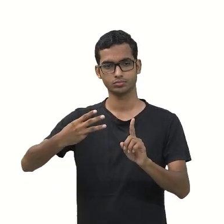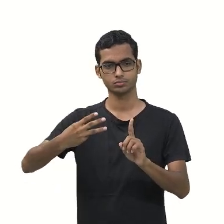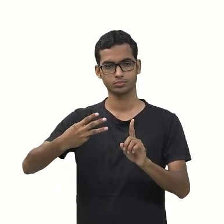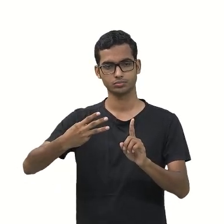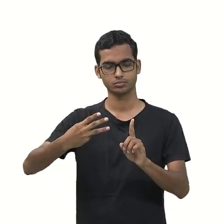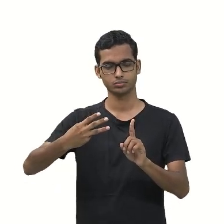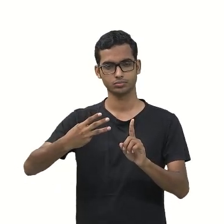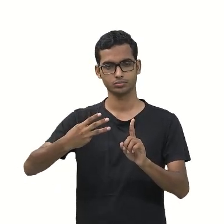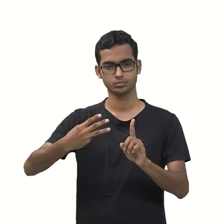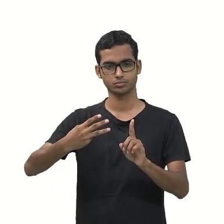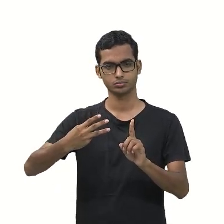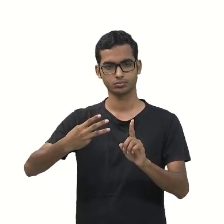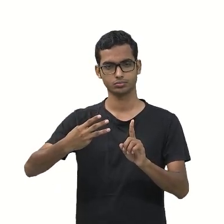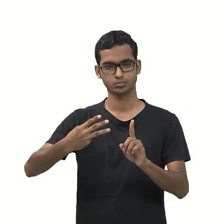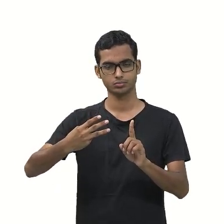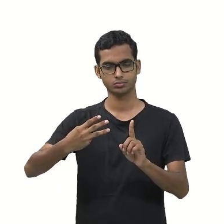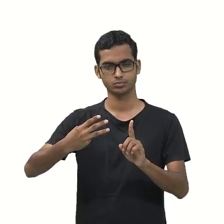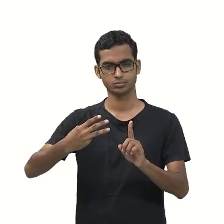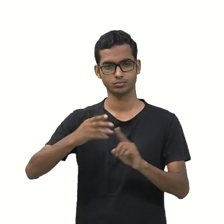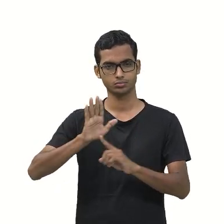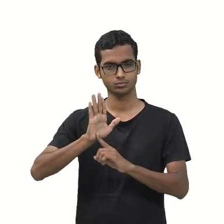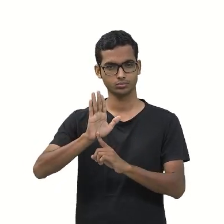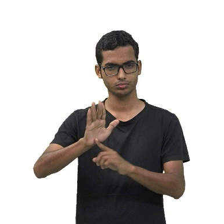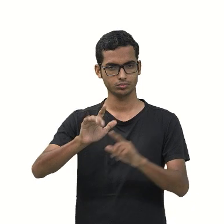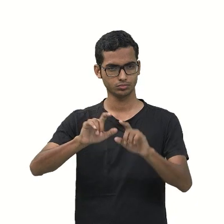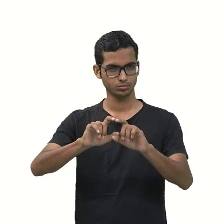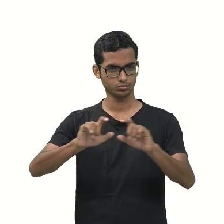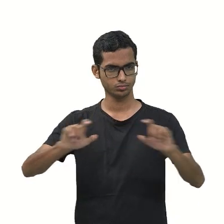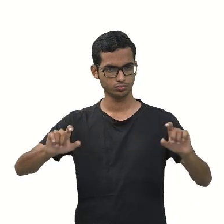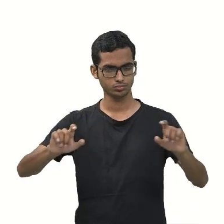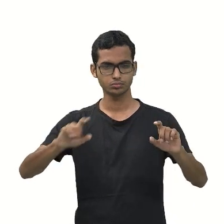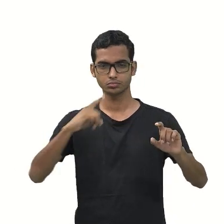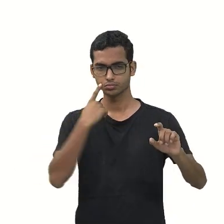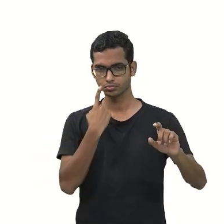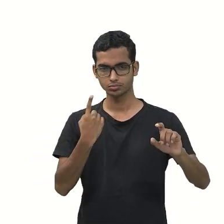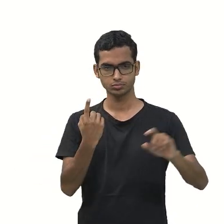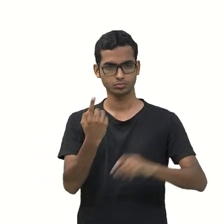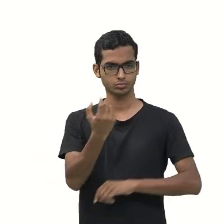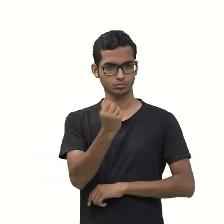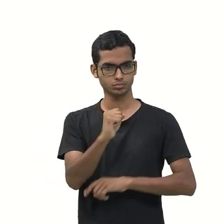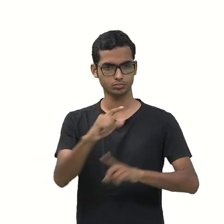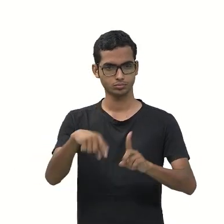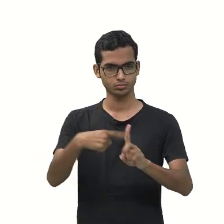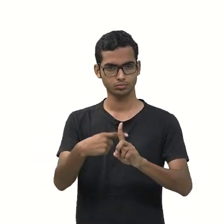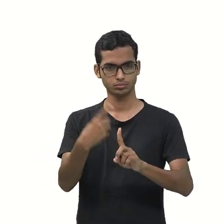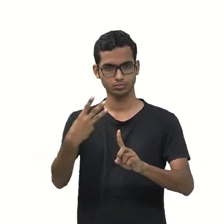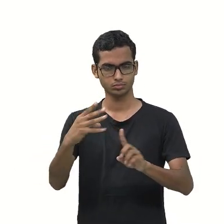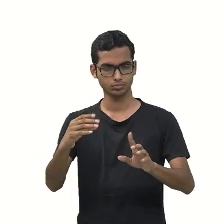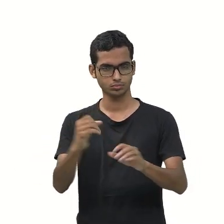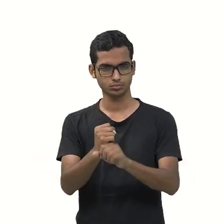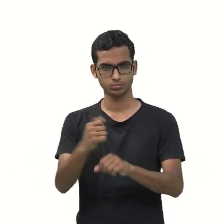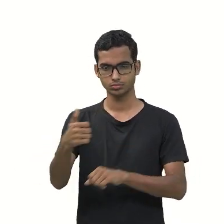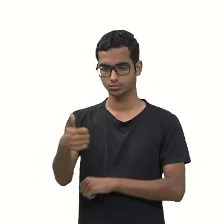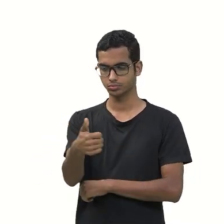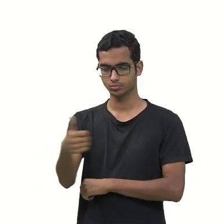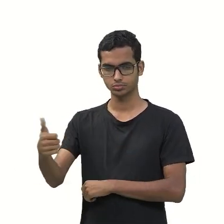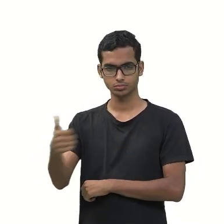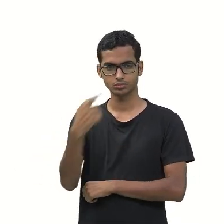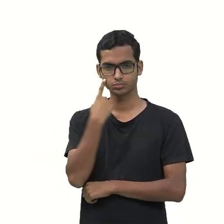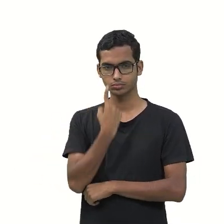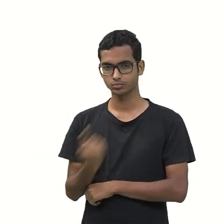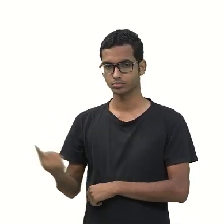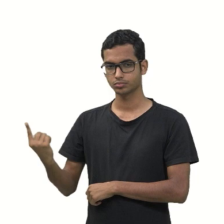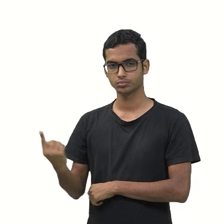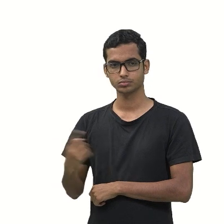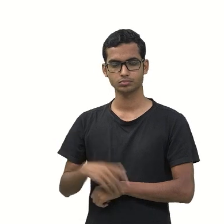exatamente o que vai sempre estar aparecendo aqui na nossa fórmula. Então, 8 mais 3, 11. Então, meu A3 aqui